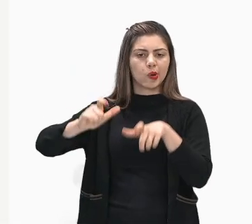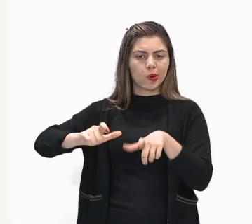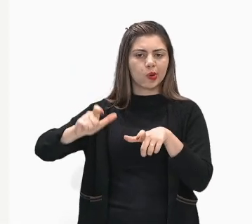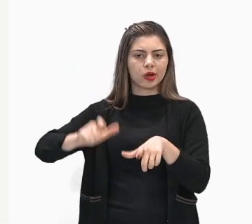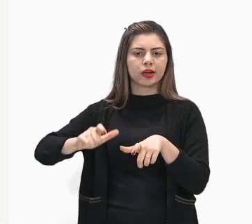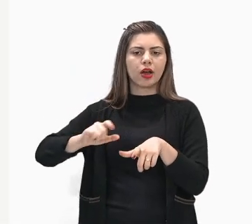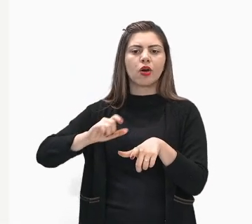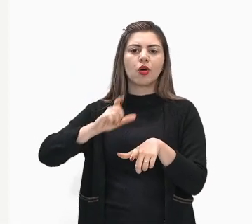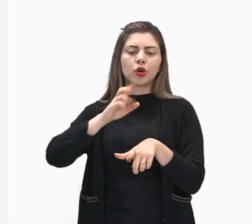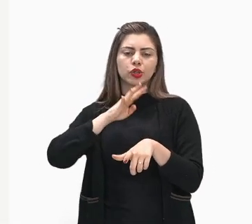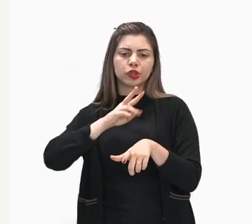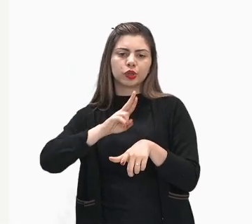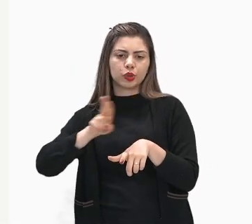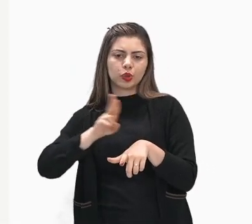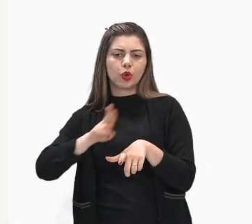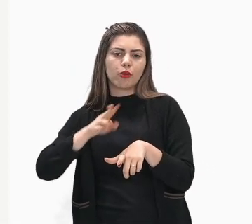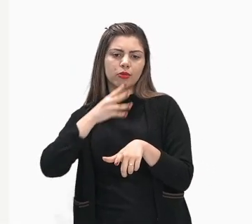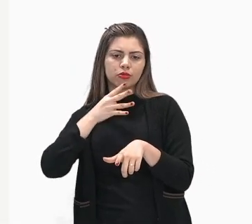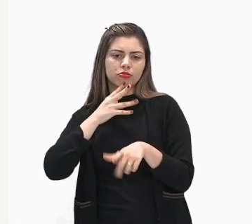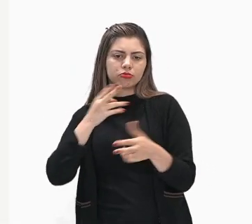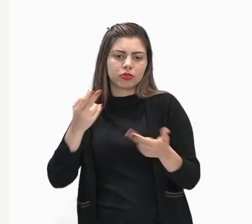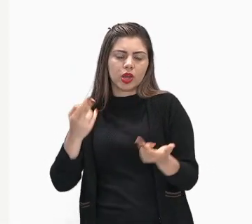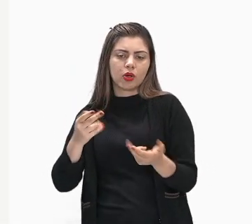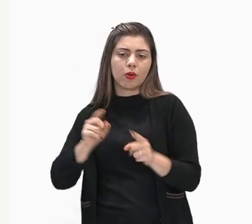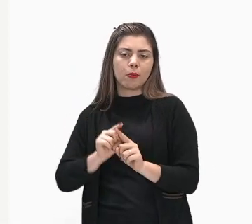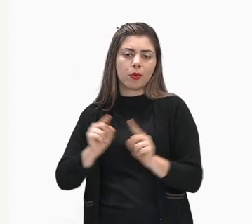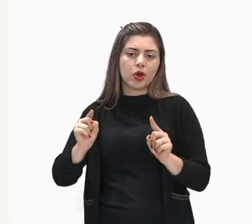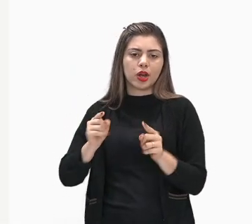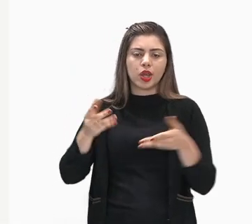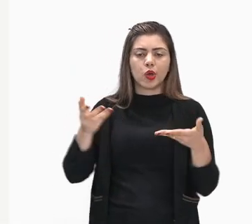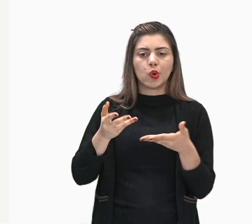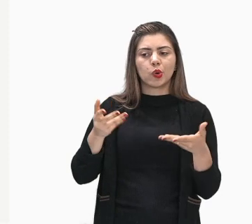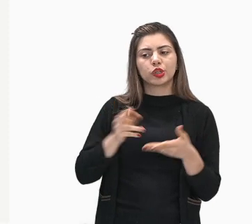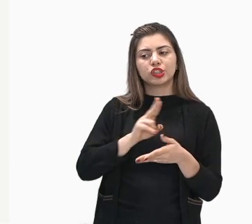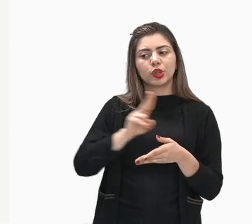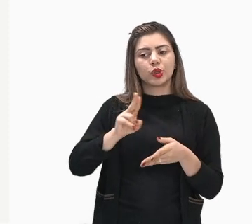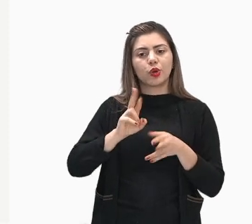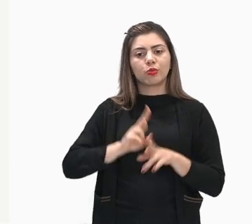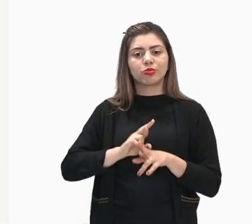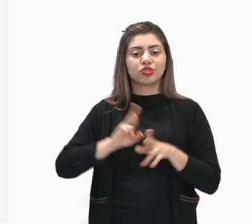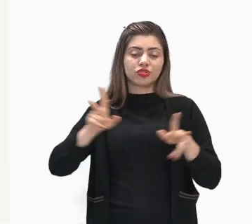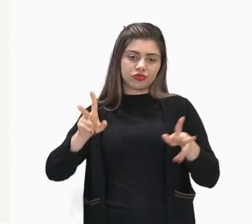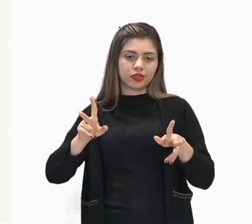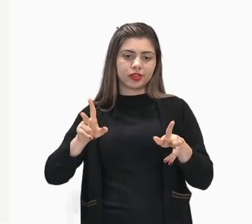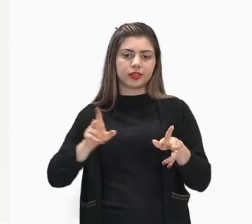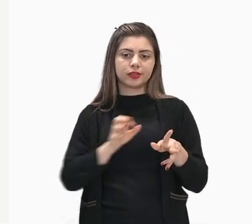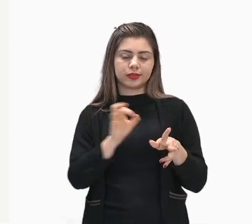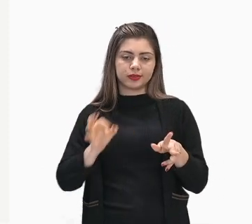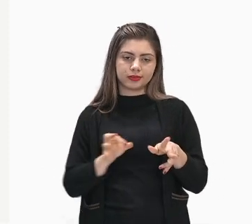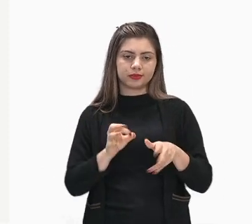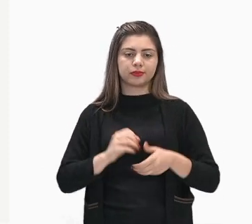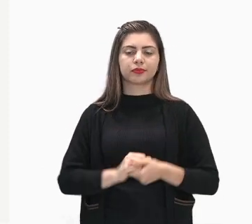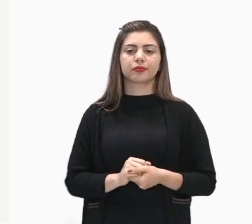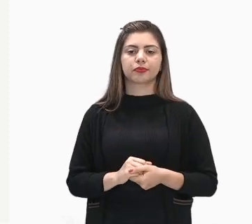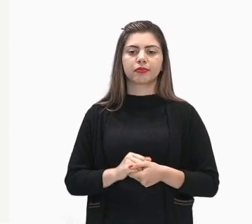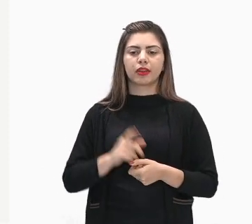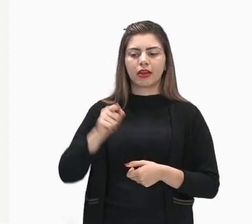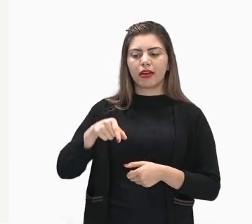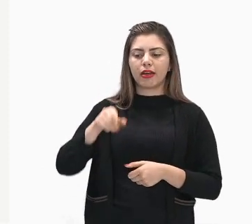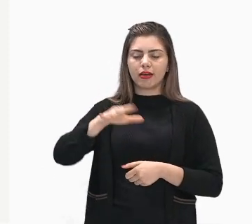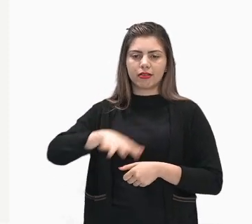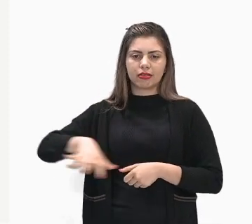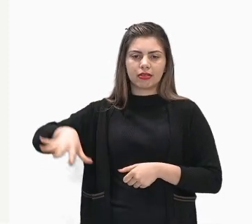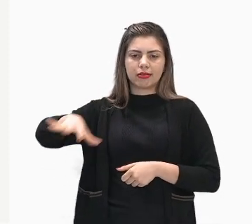que hoje não existe mais a magnésia, hoje ela recebe um outro nome, certo? Lá por perto ali